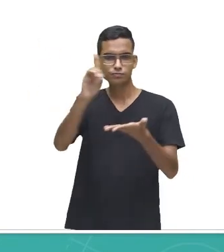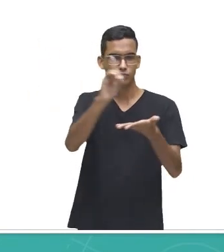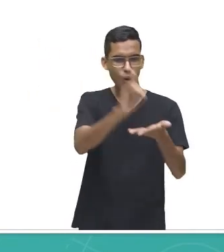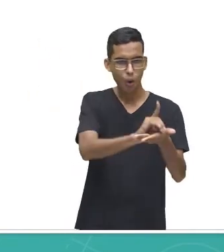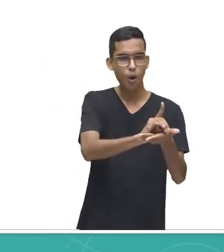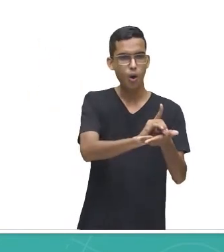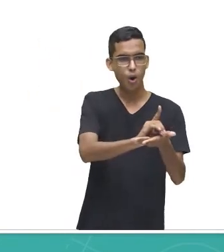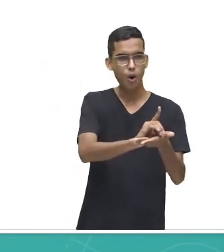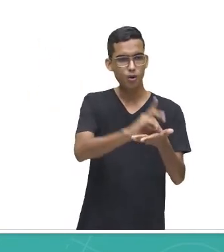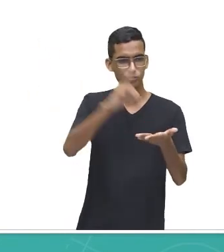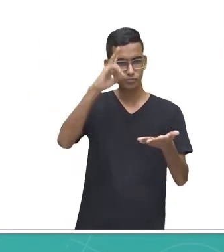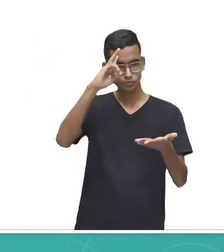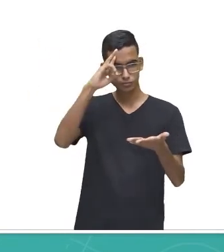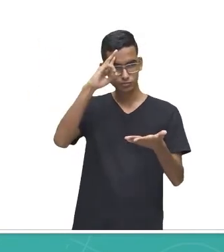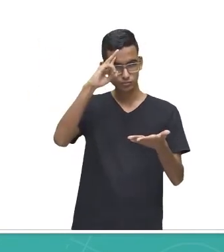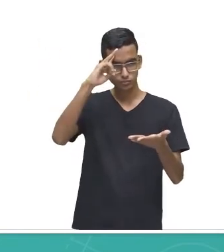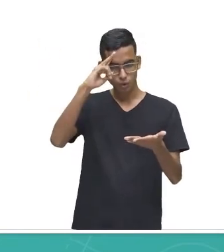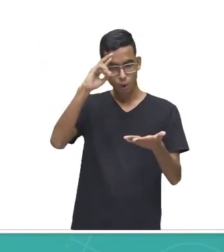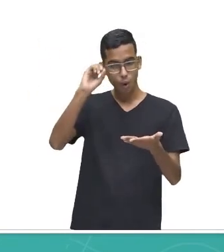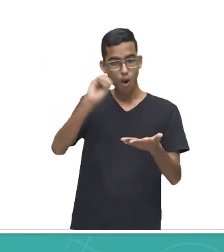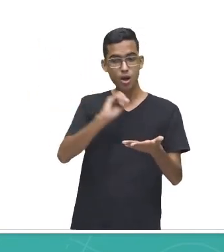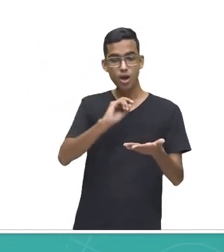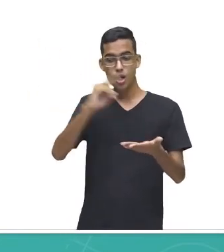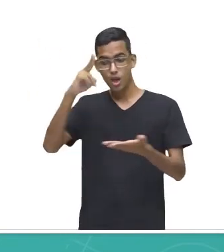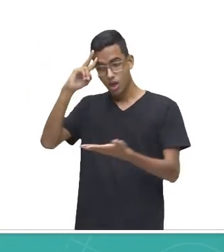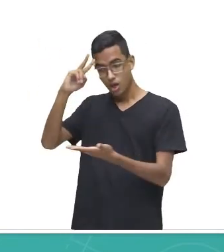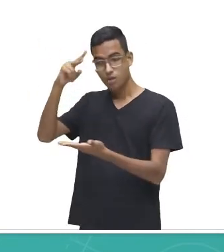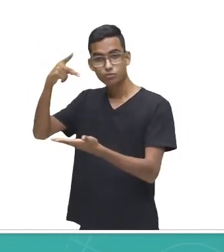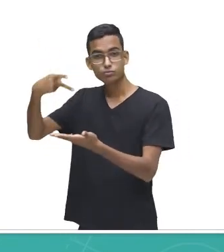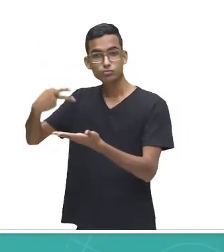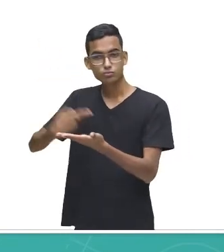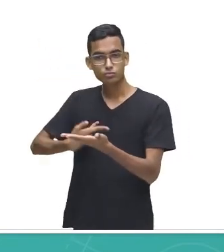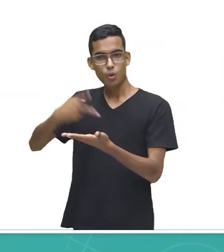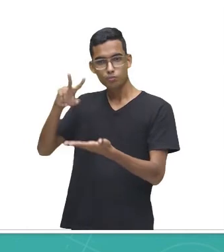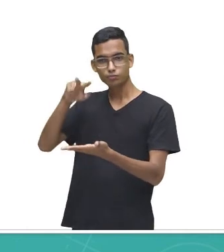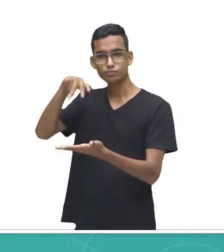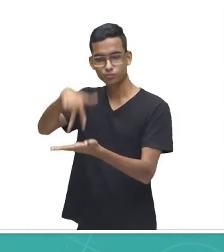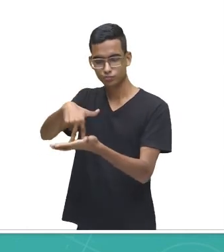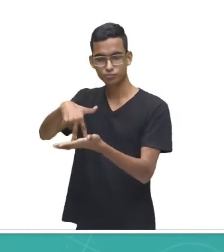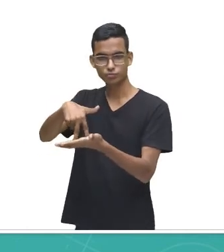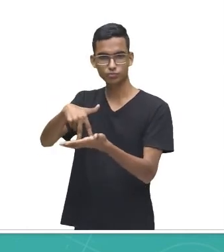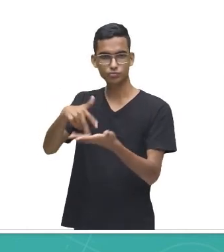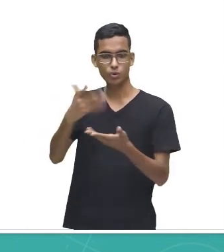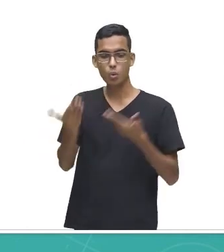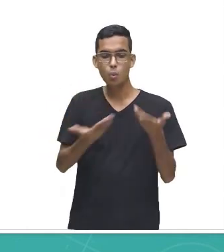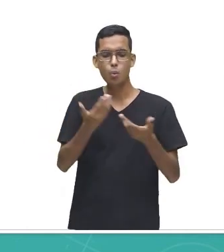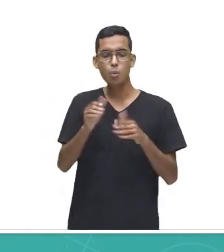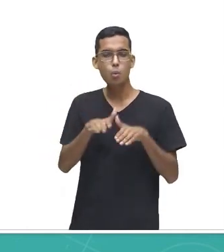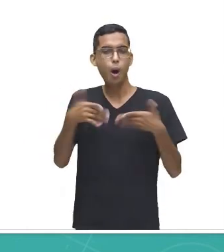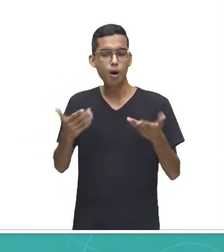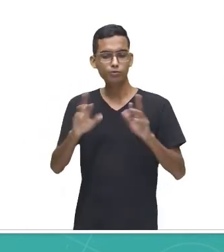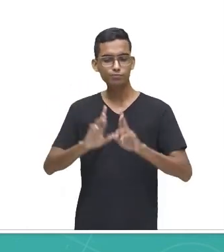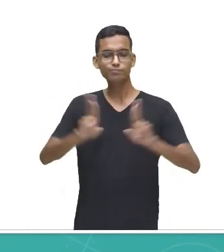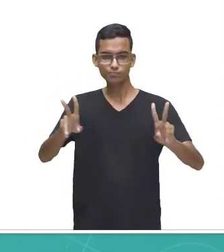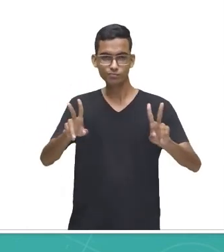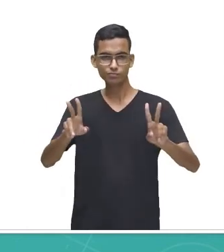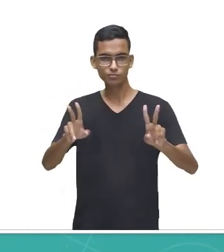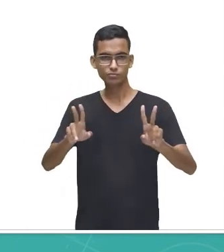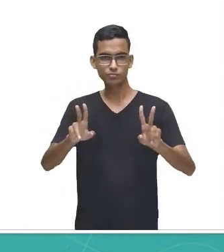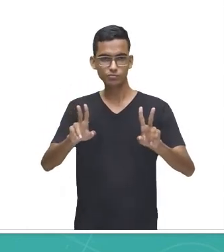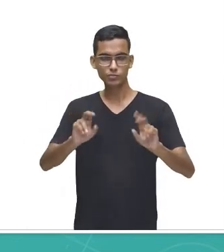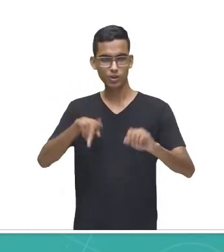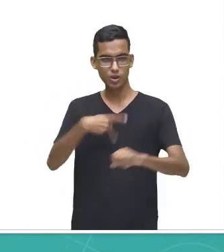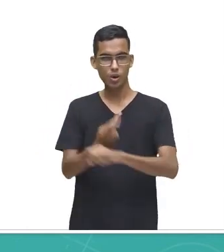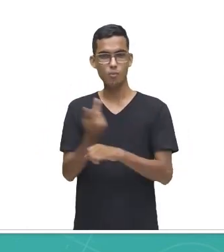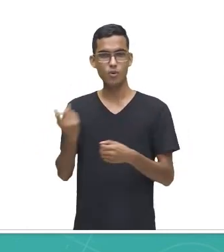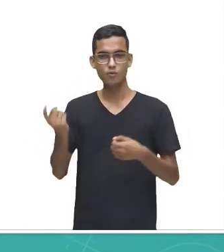antropocentrismo. Então, fica com nossas questões de hoje. E daqui a pouquinho vamos responder essas duas questões da nossa DLI,